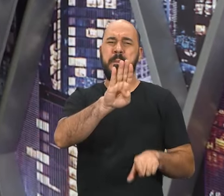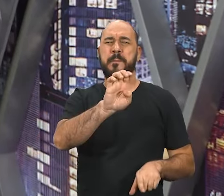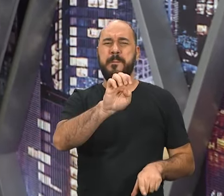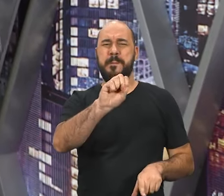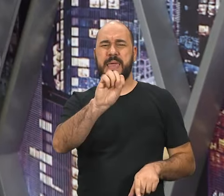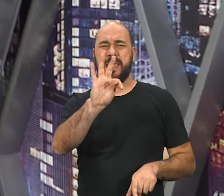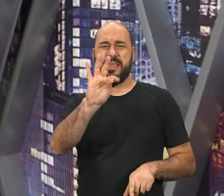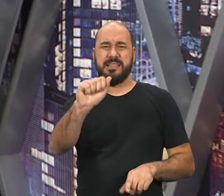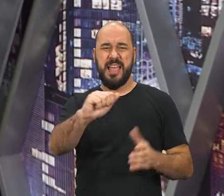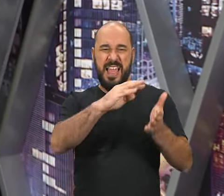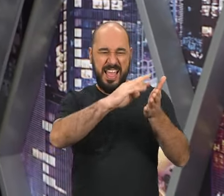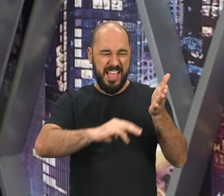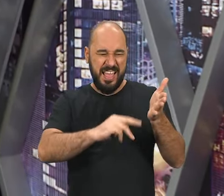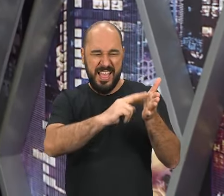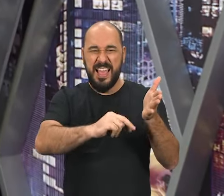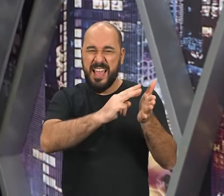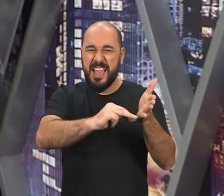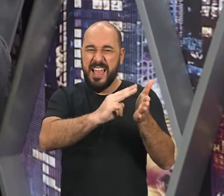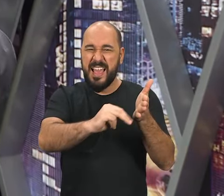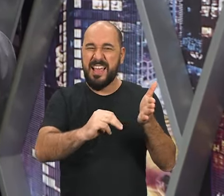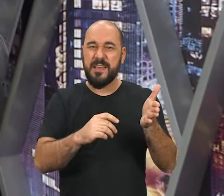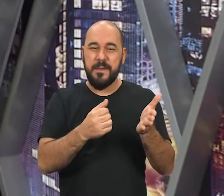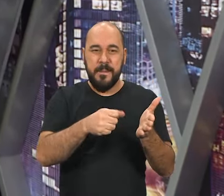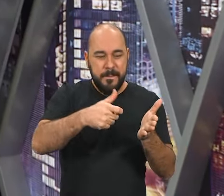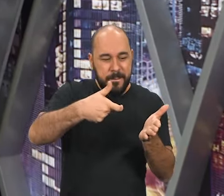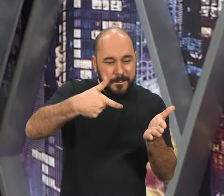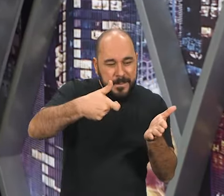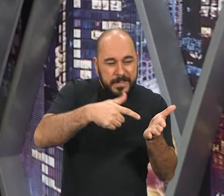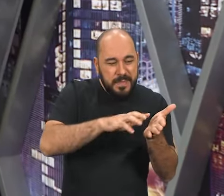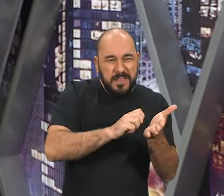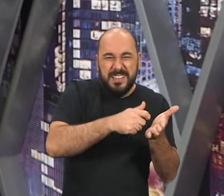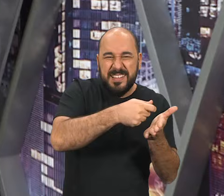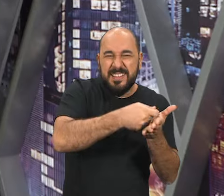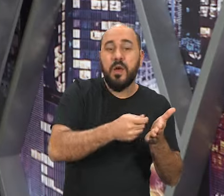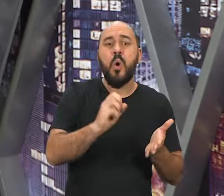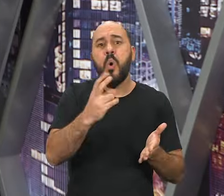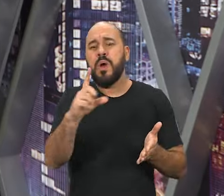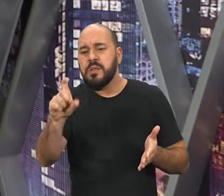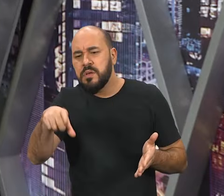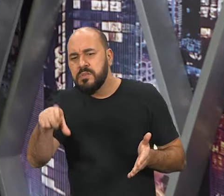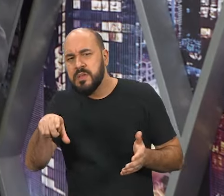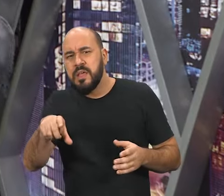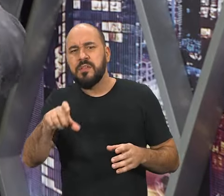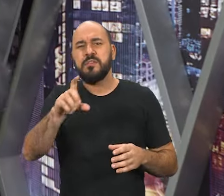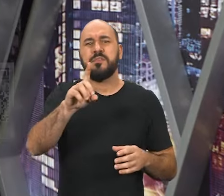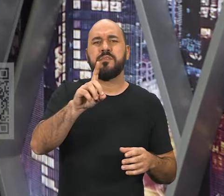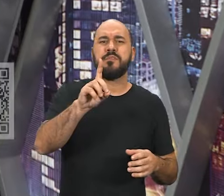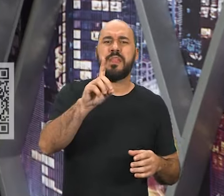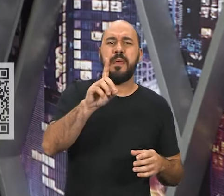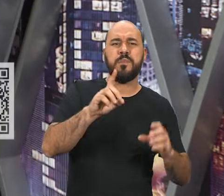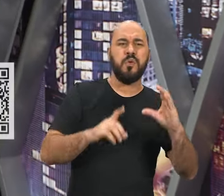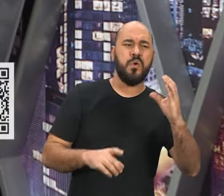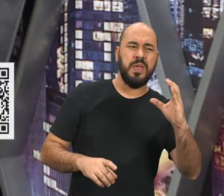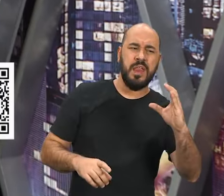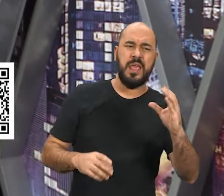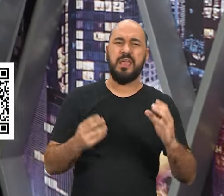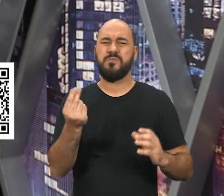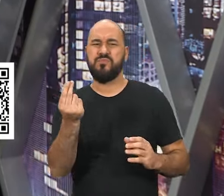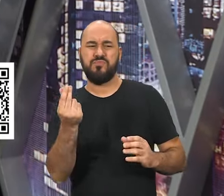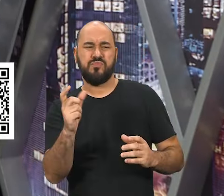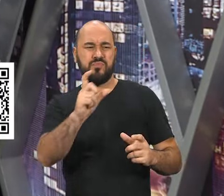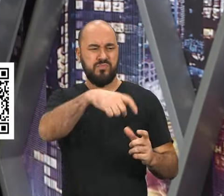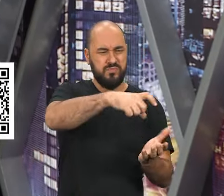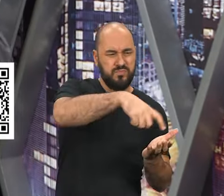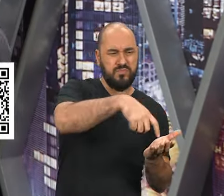assim, a internet é a marca da besta? E também se a gente usar cartão de crédito, assim, de débito, isso seria a marca da